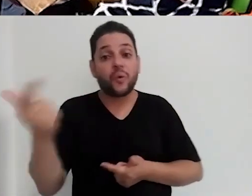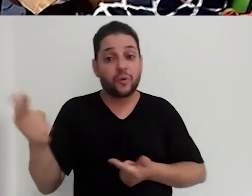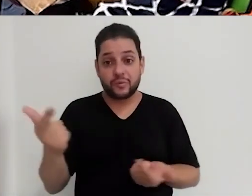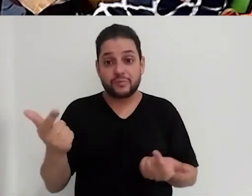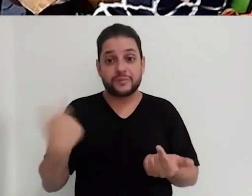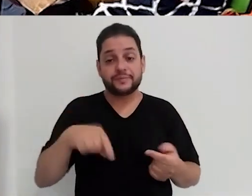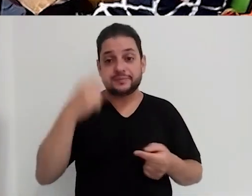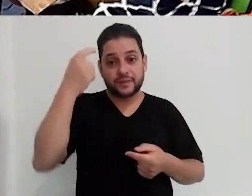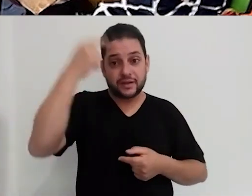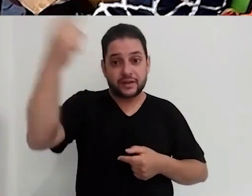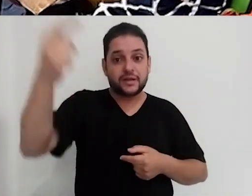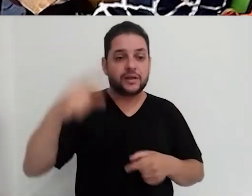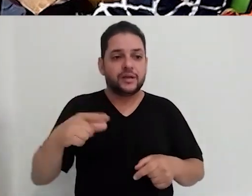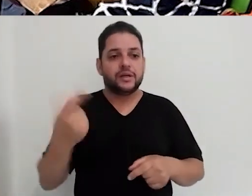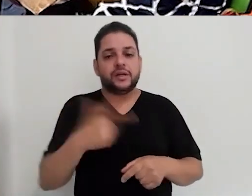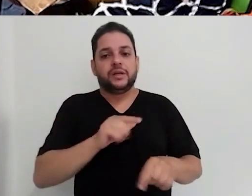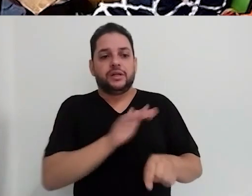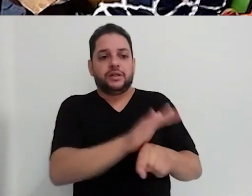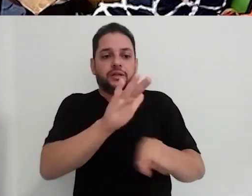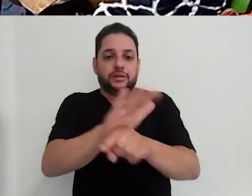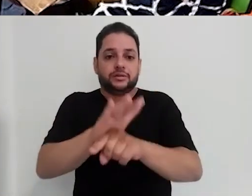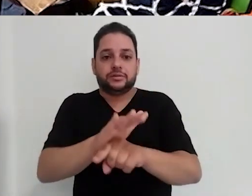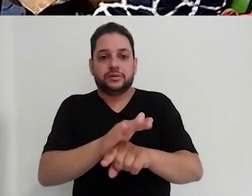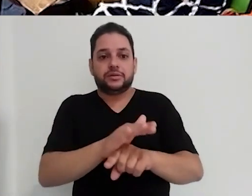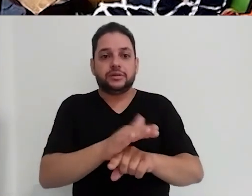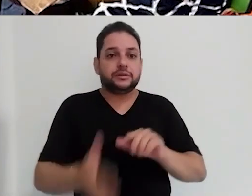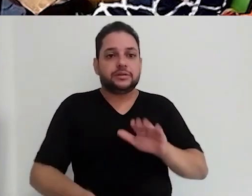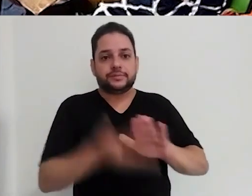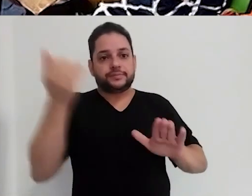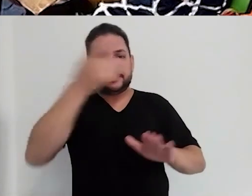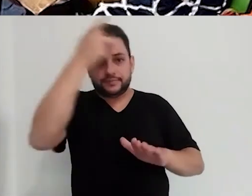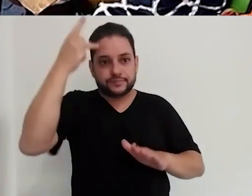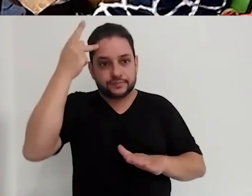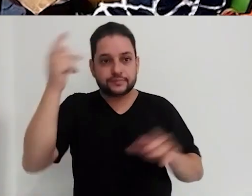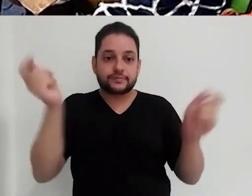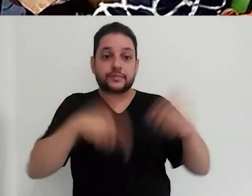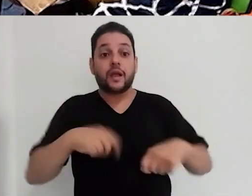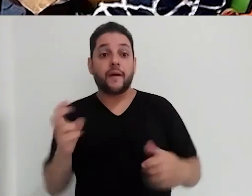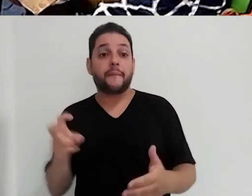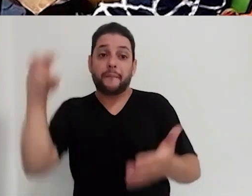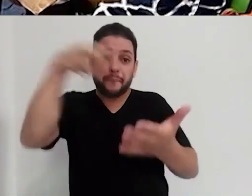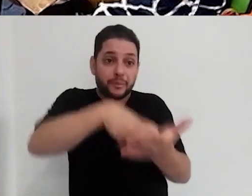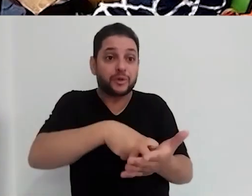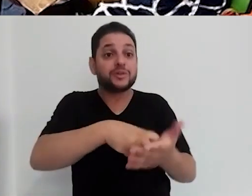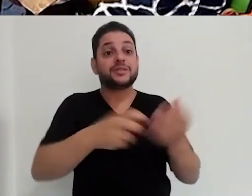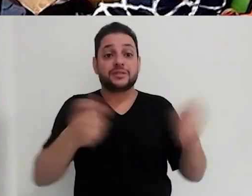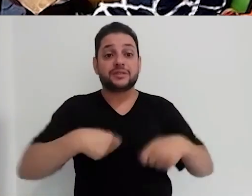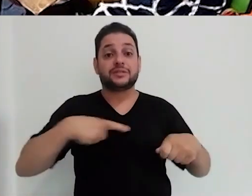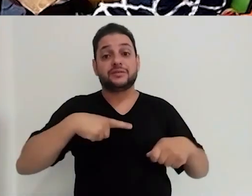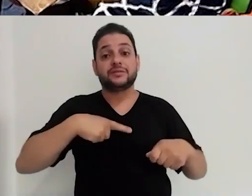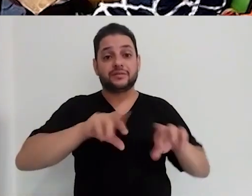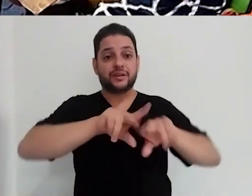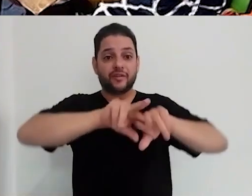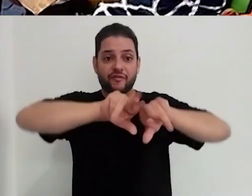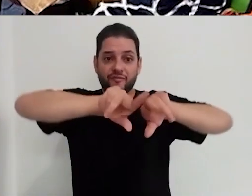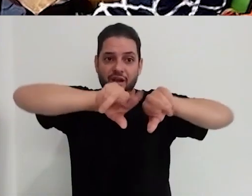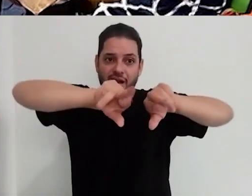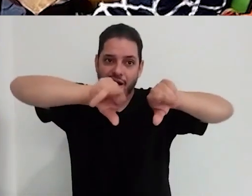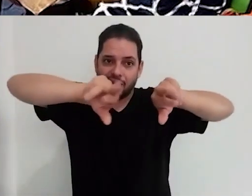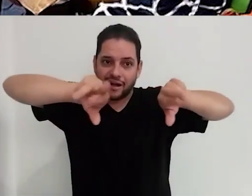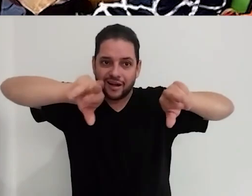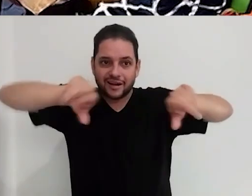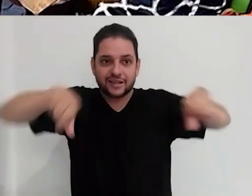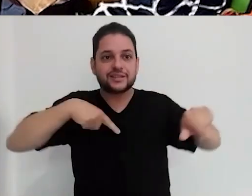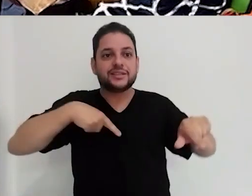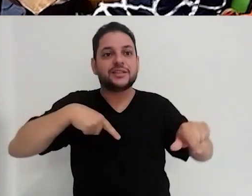livrando a pessoa da punição. E tem muitas outras maneiras de punir. A própria palavra punir, né? Não necessariamente é o que você quer fazer, você pode querer restaurar,